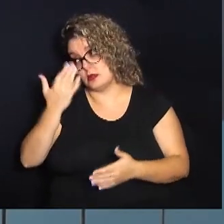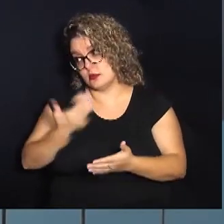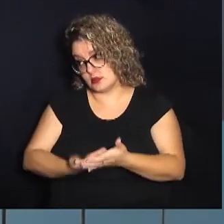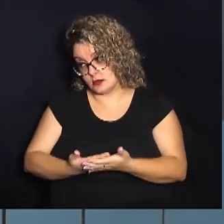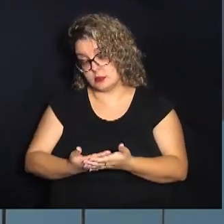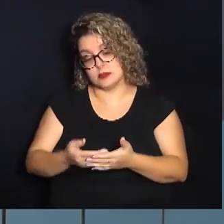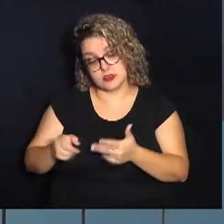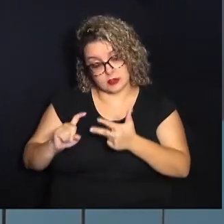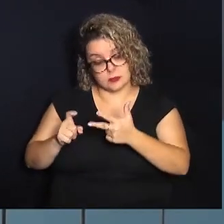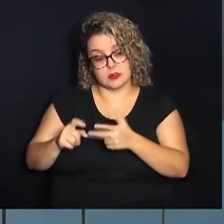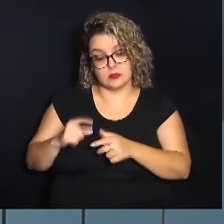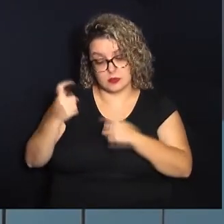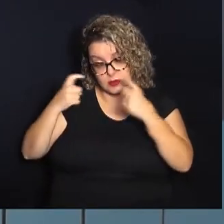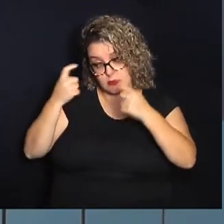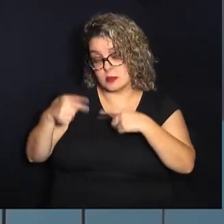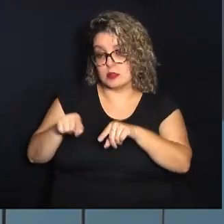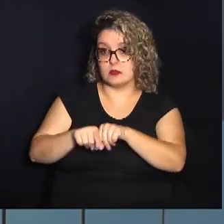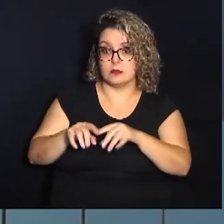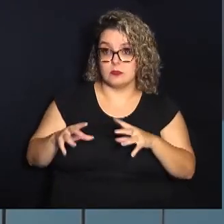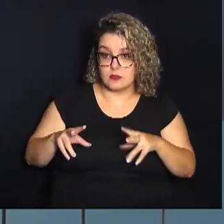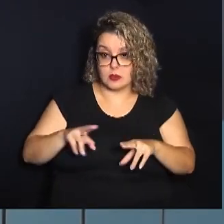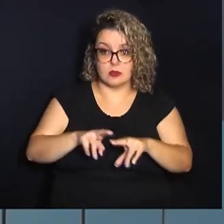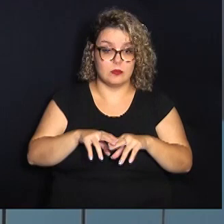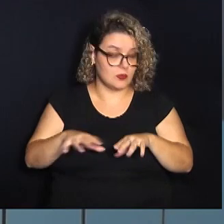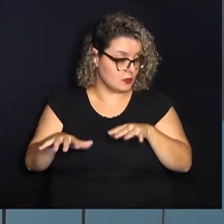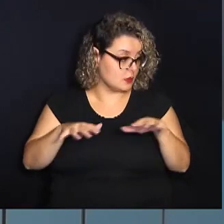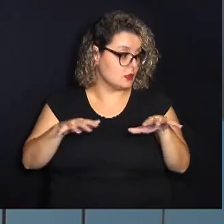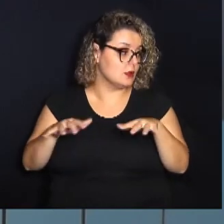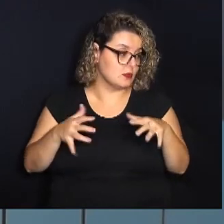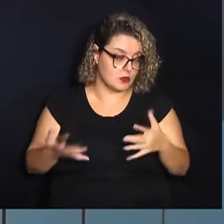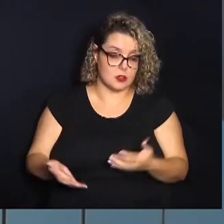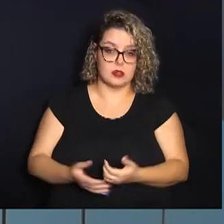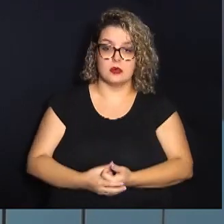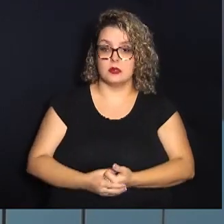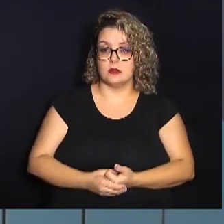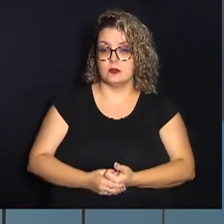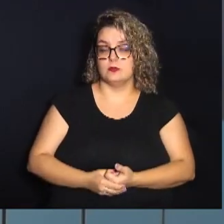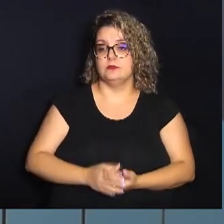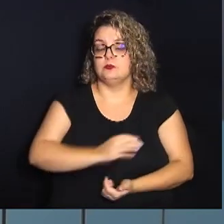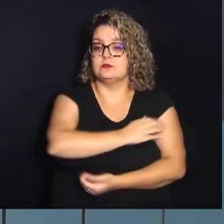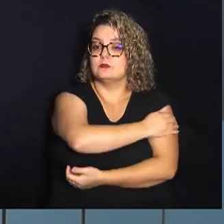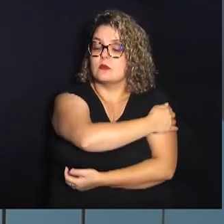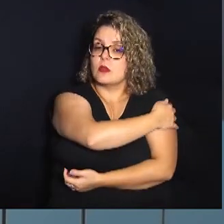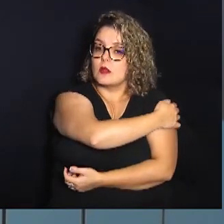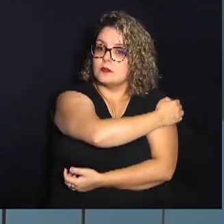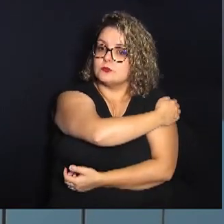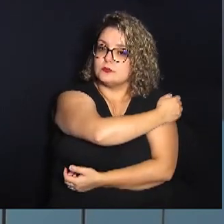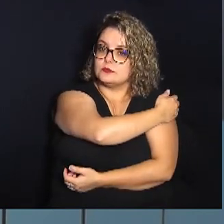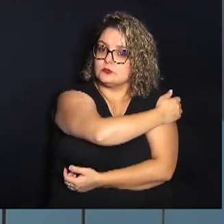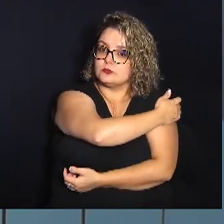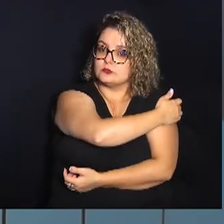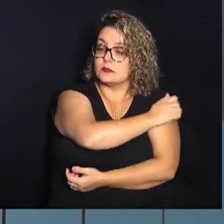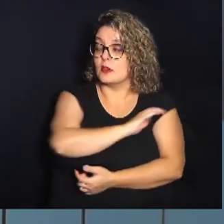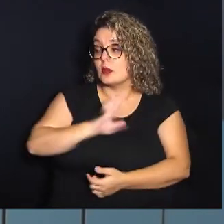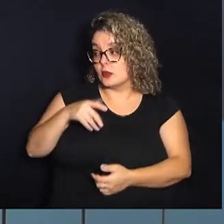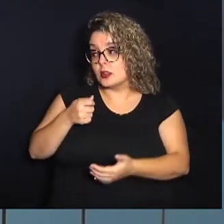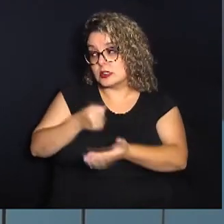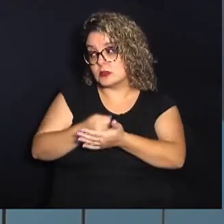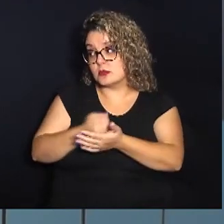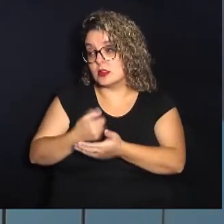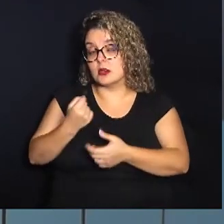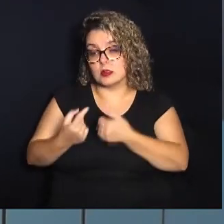Então, por isso que estão todos se movimentando. Então, quando a gente cobra determinadas ações do